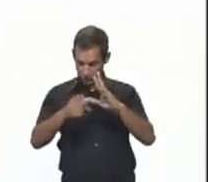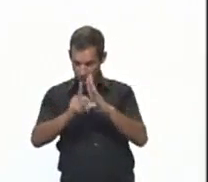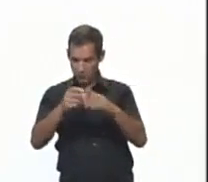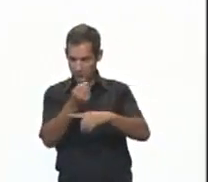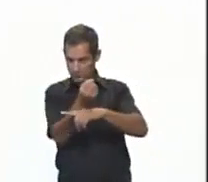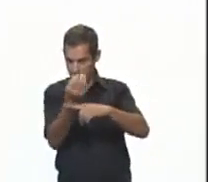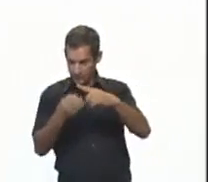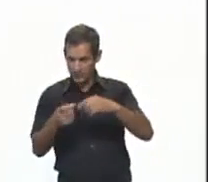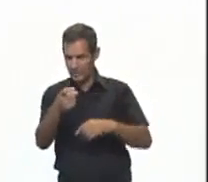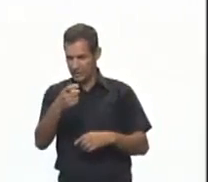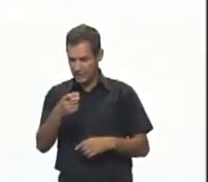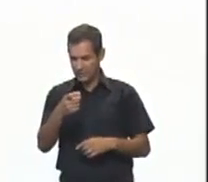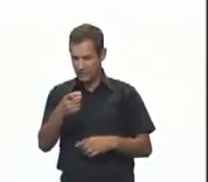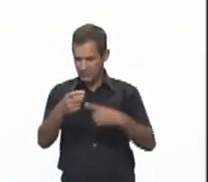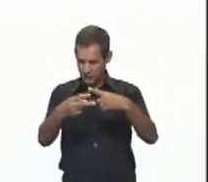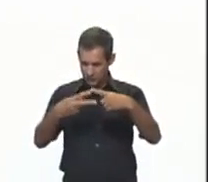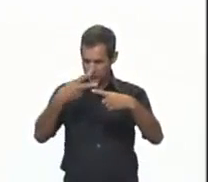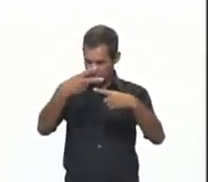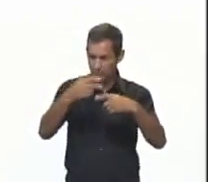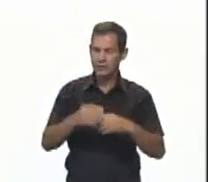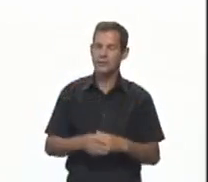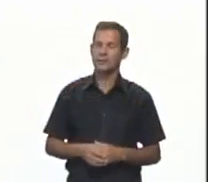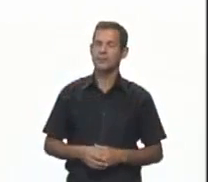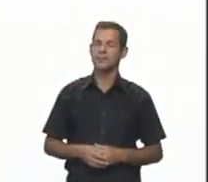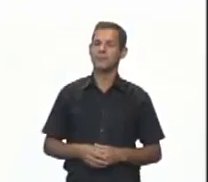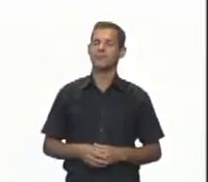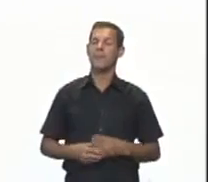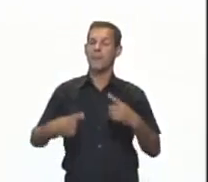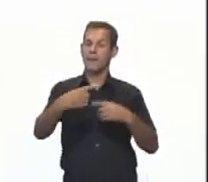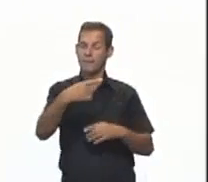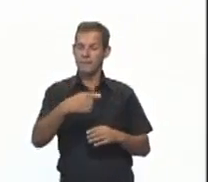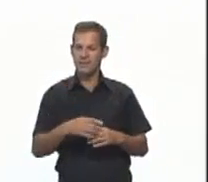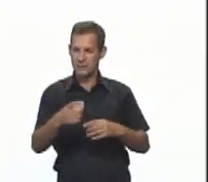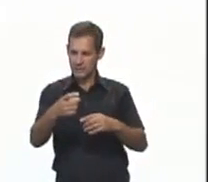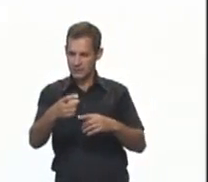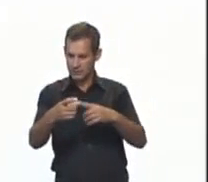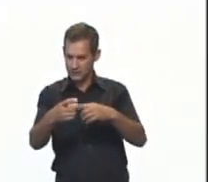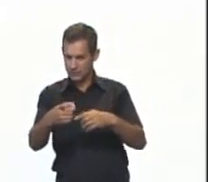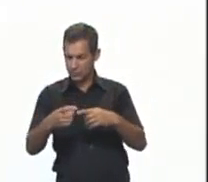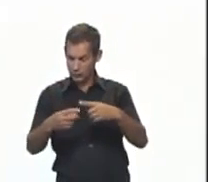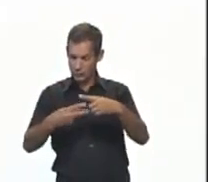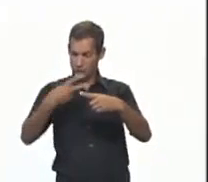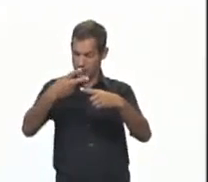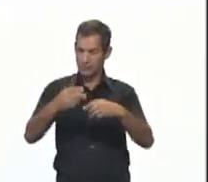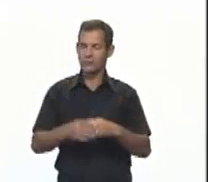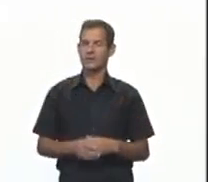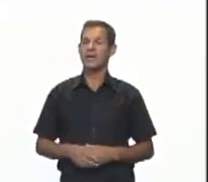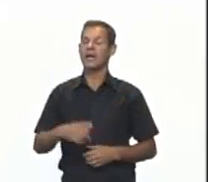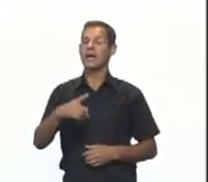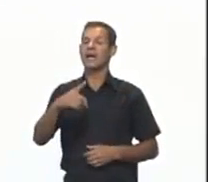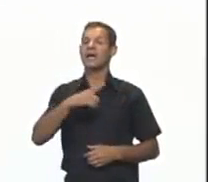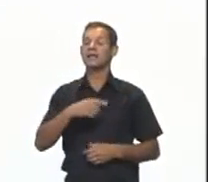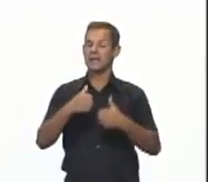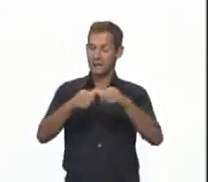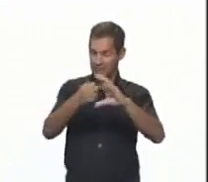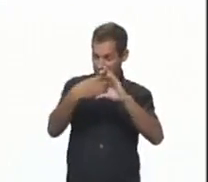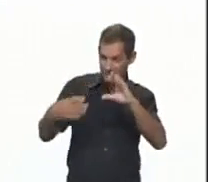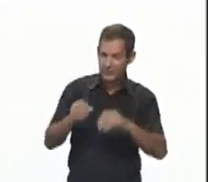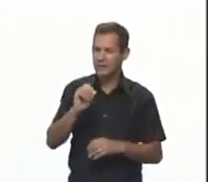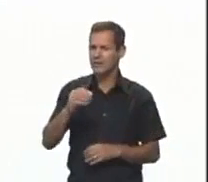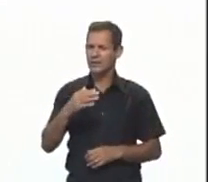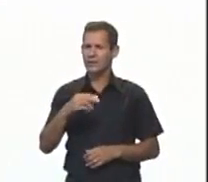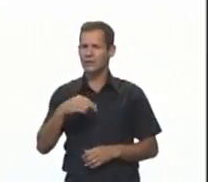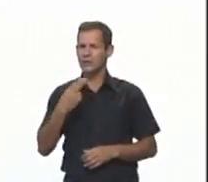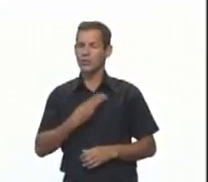ver. X ao quadrado menos x ao quadrado. Ela tem essa cara. Quem